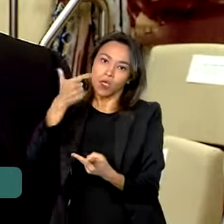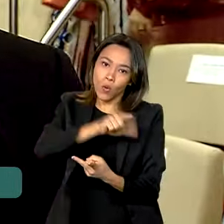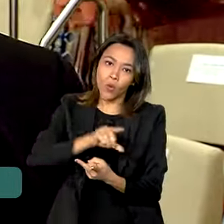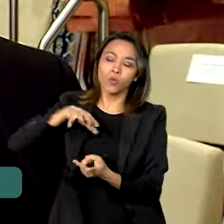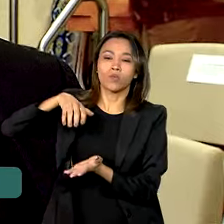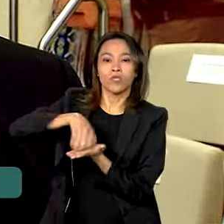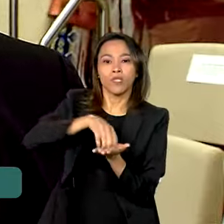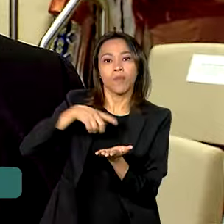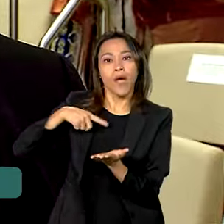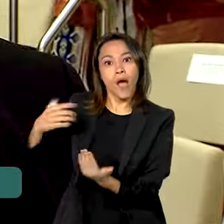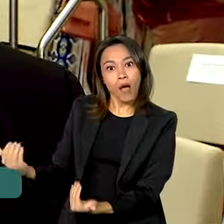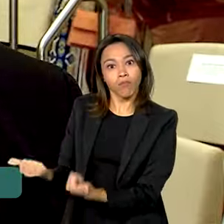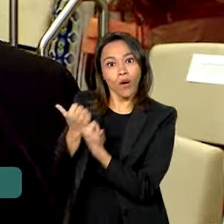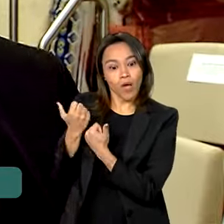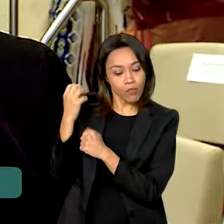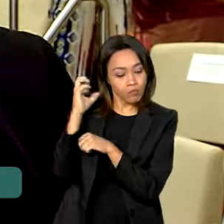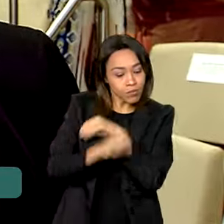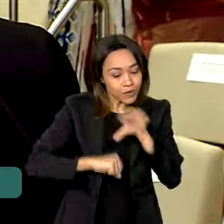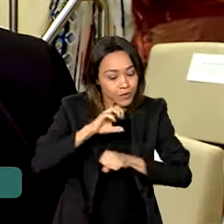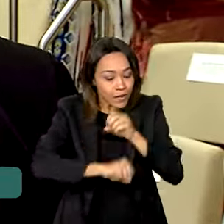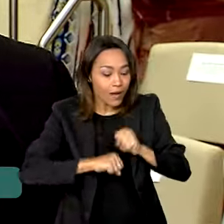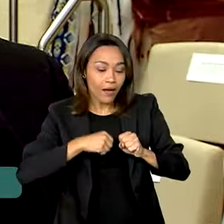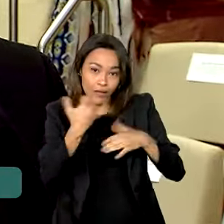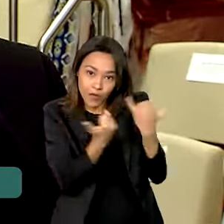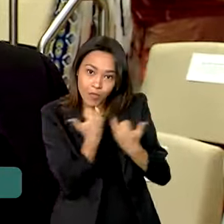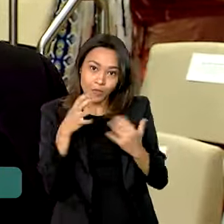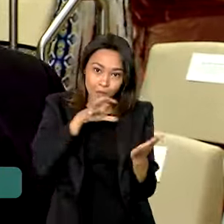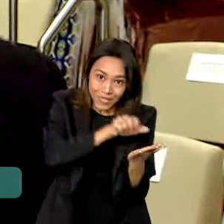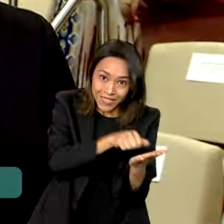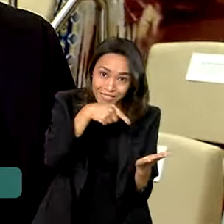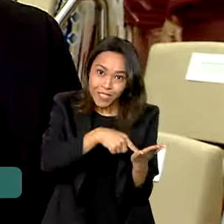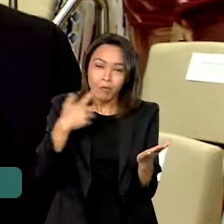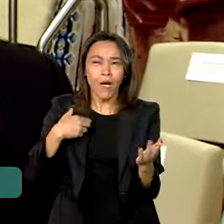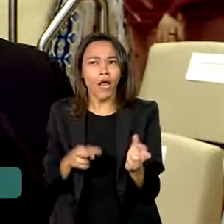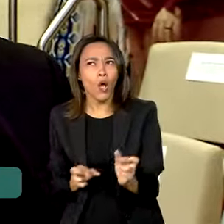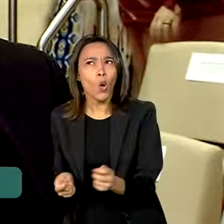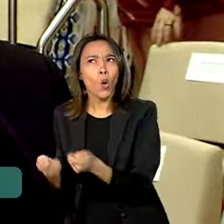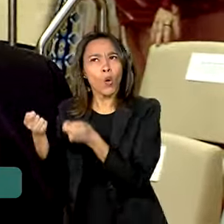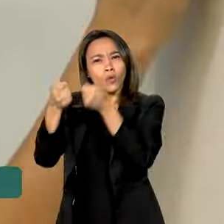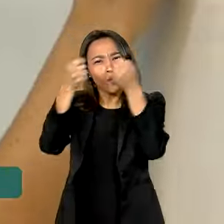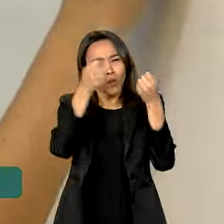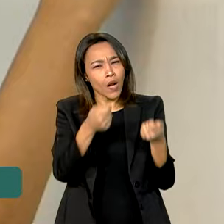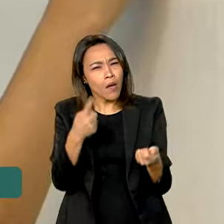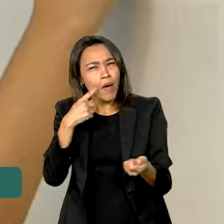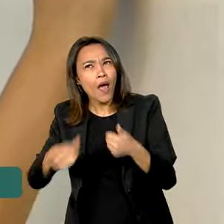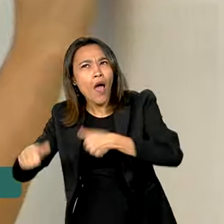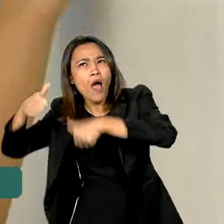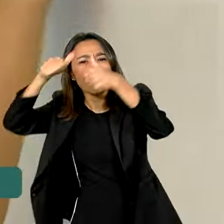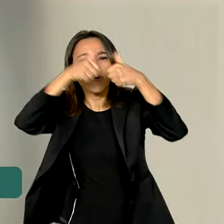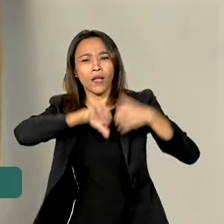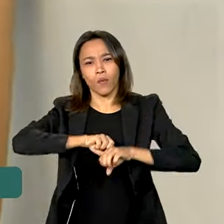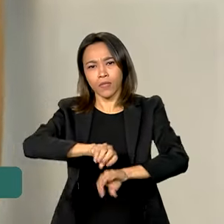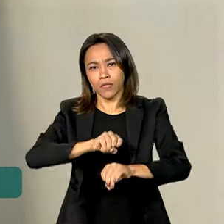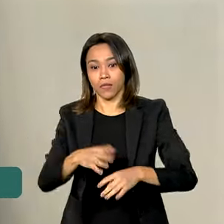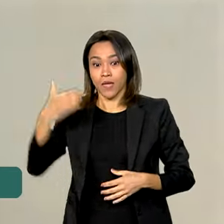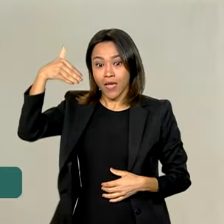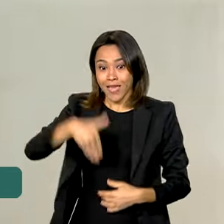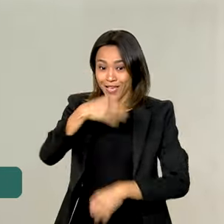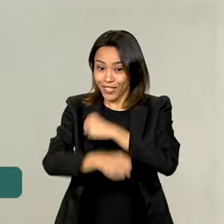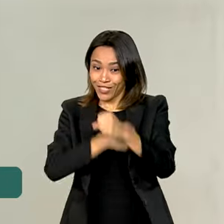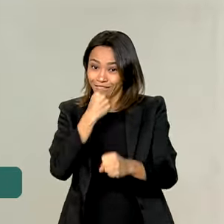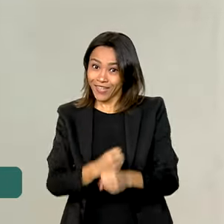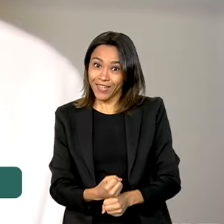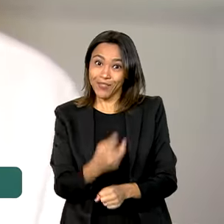importante aliado para a melhoria da educação e para acompanhamento e monitoramento da avaliação da Educação este ano sinais completa